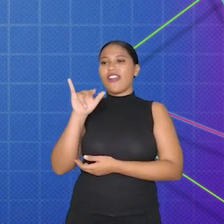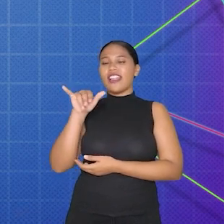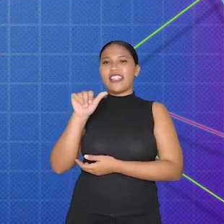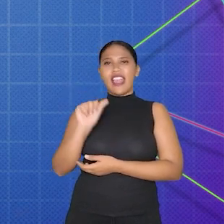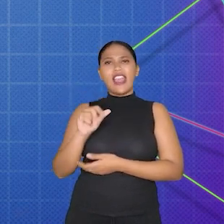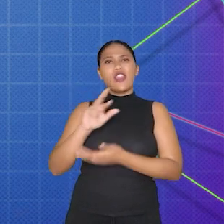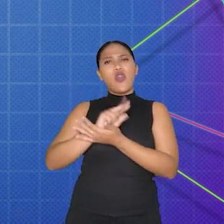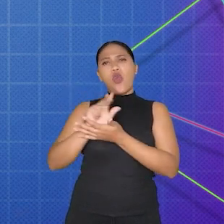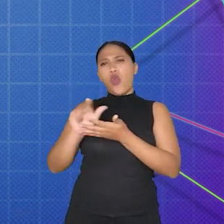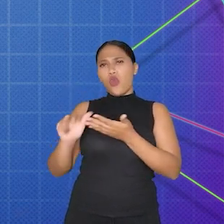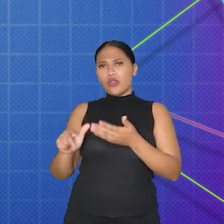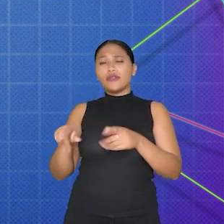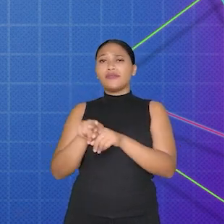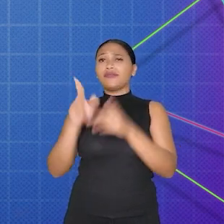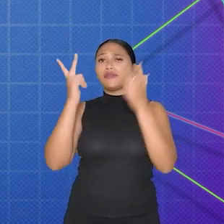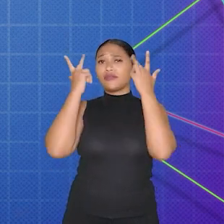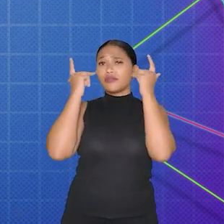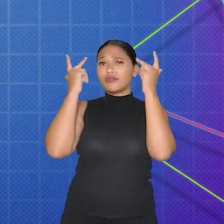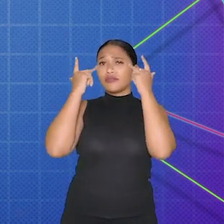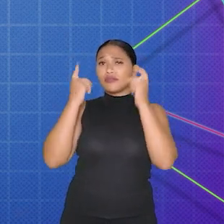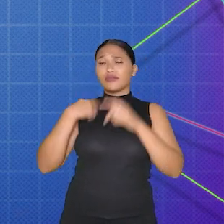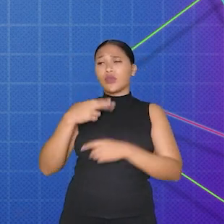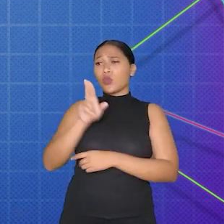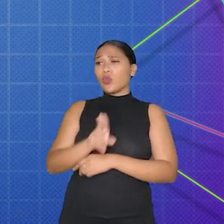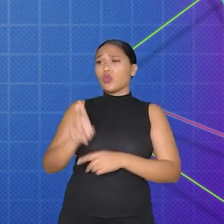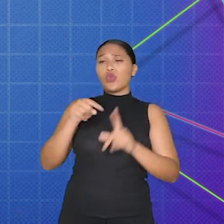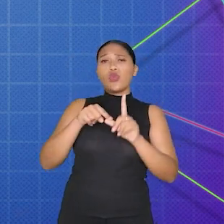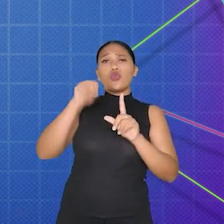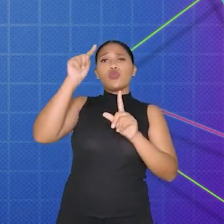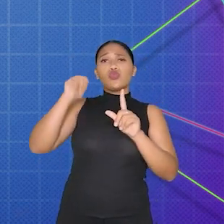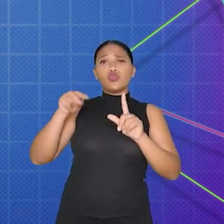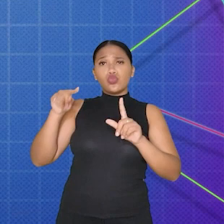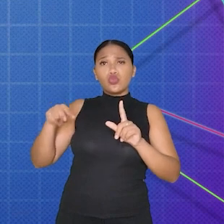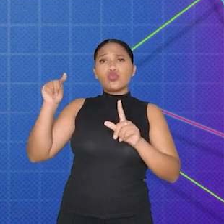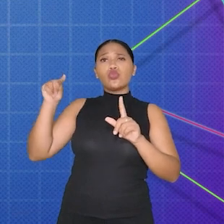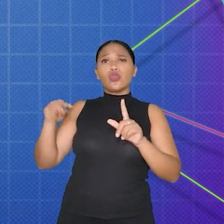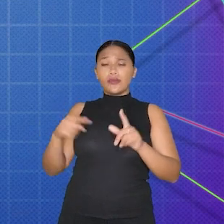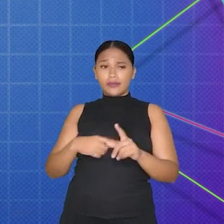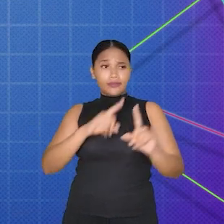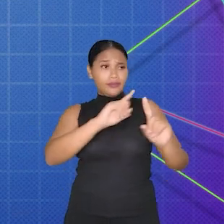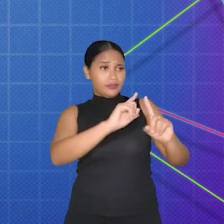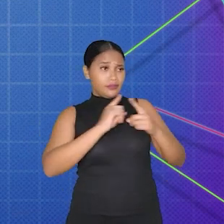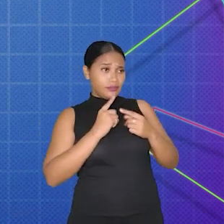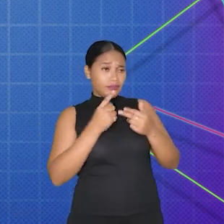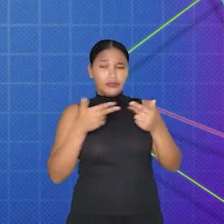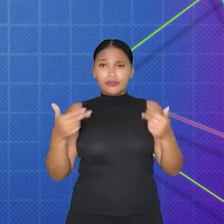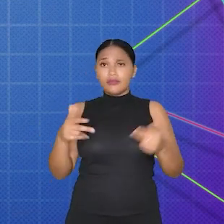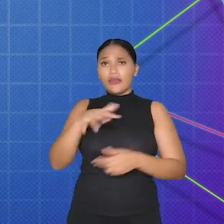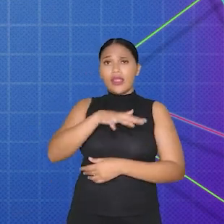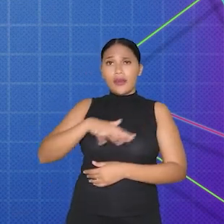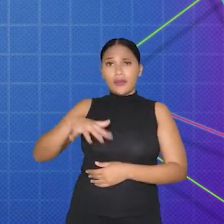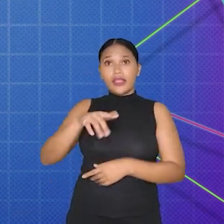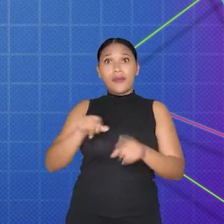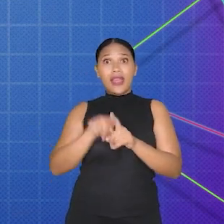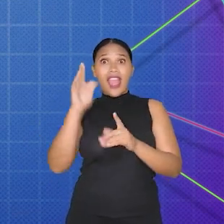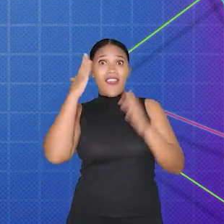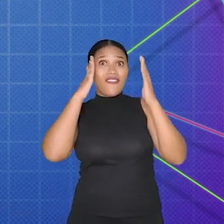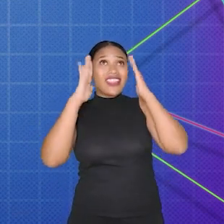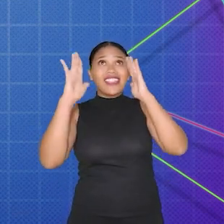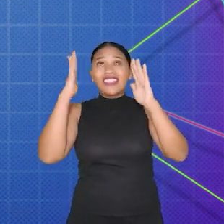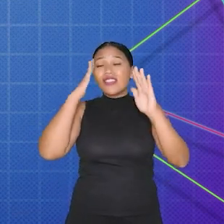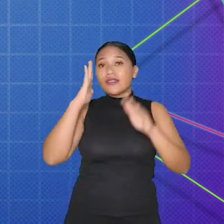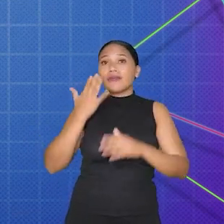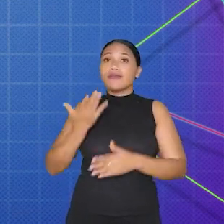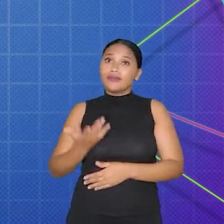são comuns em jogos eletrônicos. Esses jogos usam gráficos em pixel art para criar personagens, inimigos e ambientes. Jogos